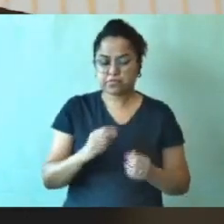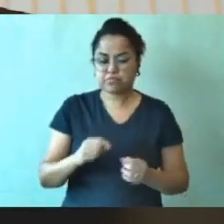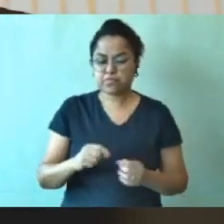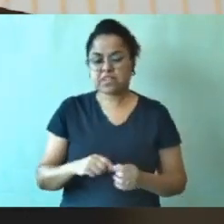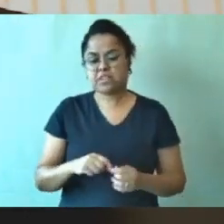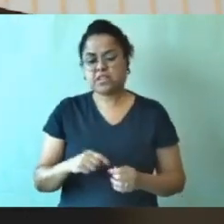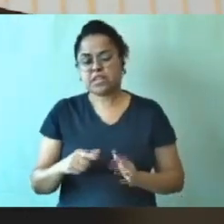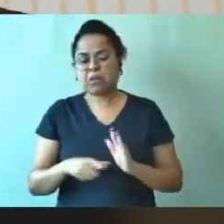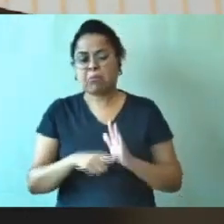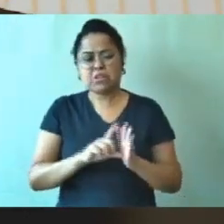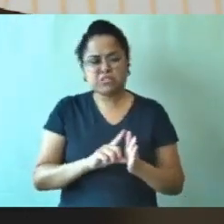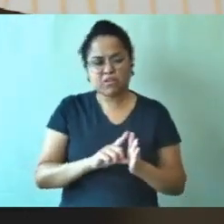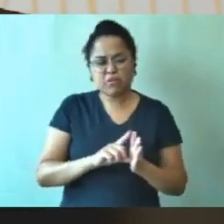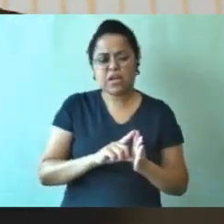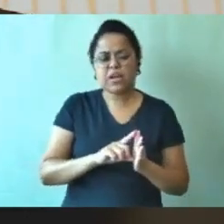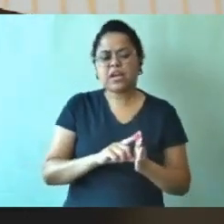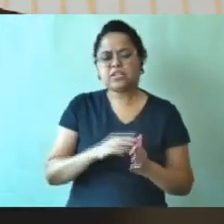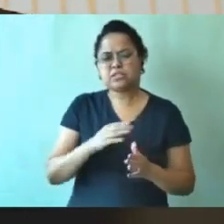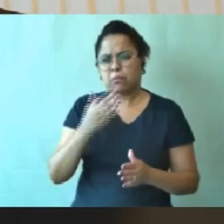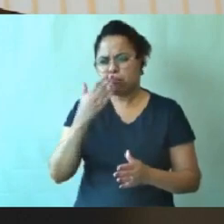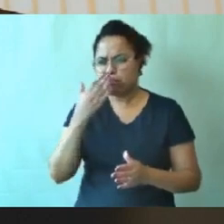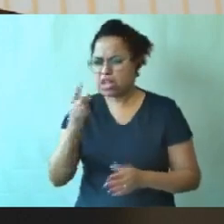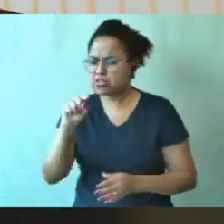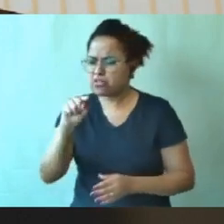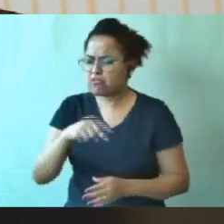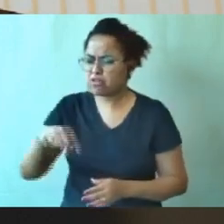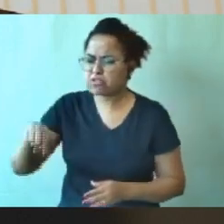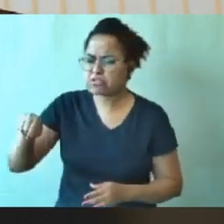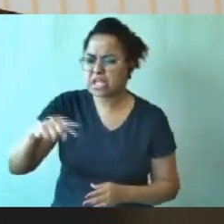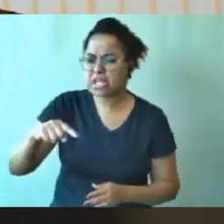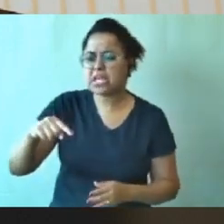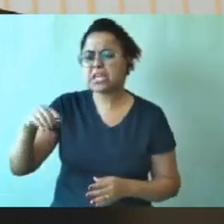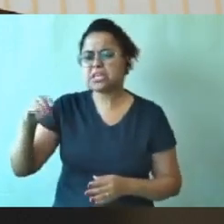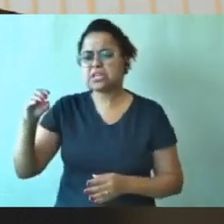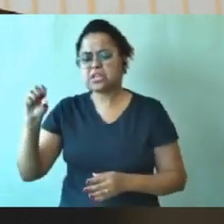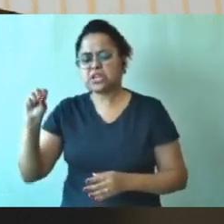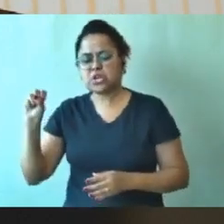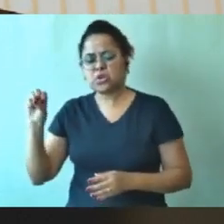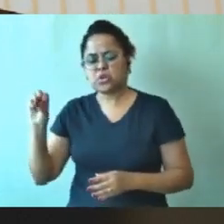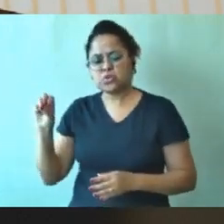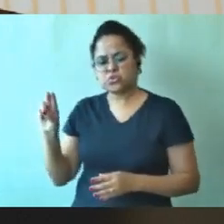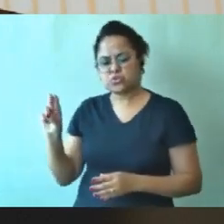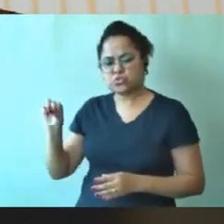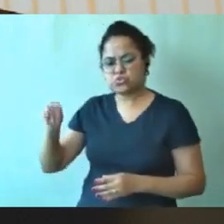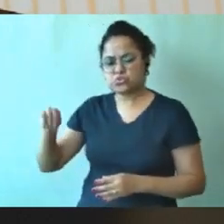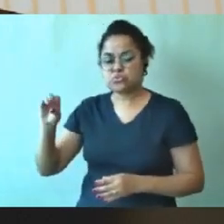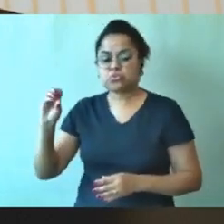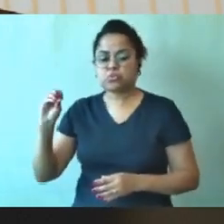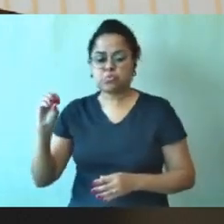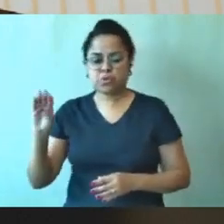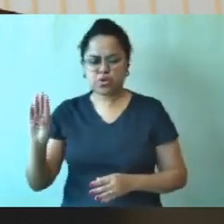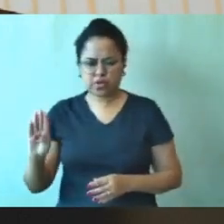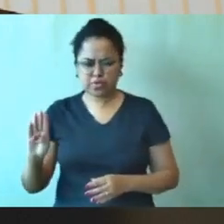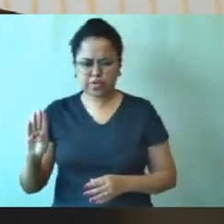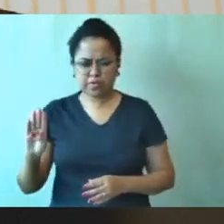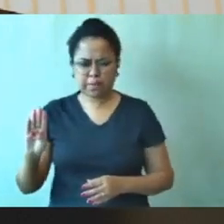Estamos ouvindo. Se o Nilo Júnior não apareceu antes aí, perante vocês, perante a Sumob, pode... Tá cortando?